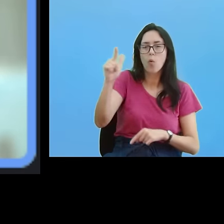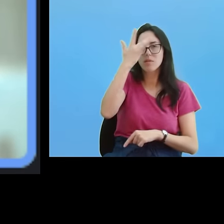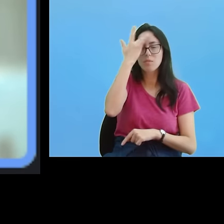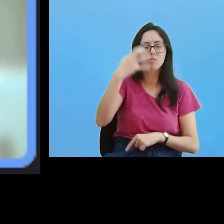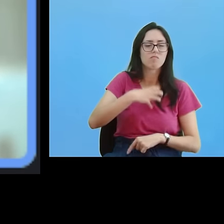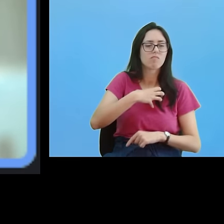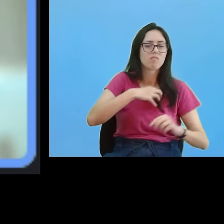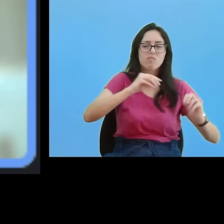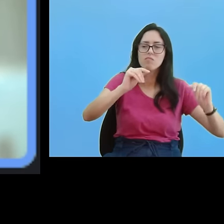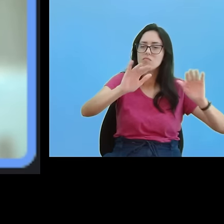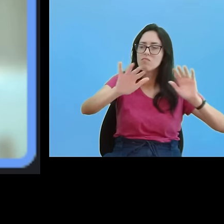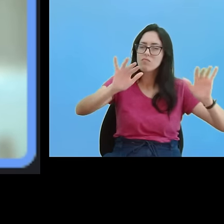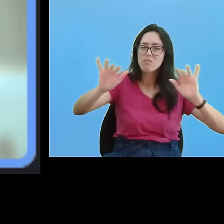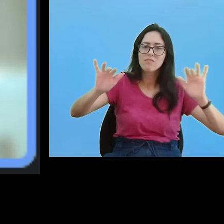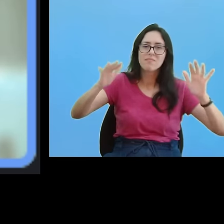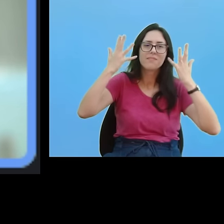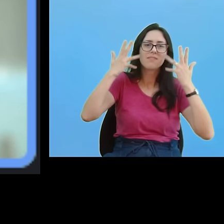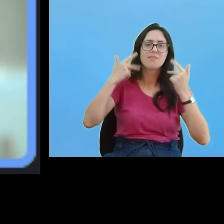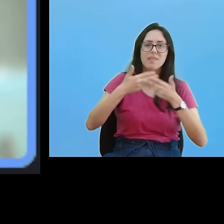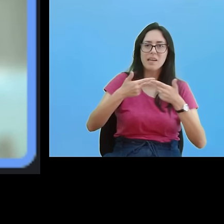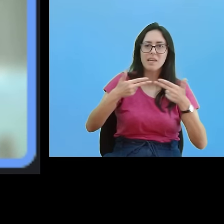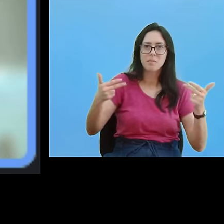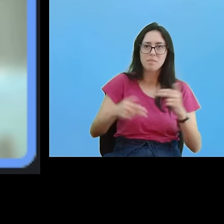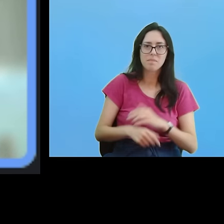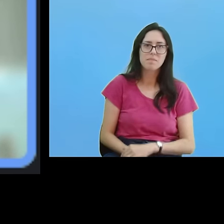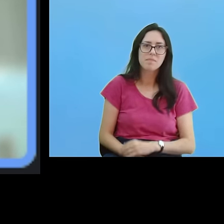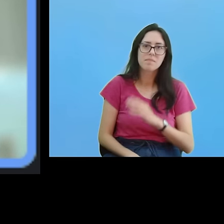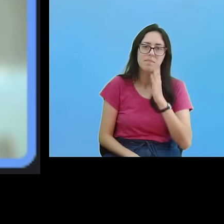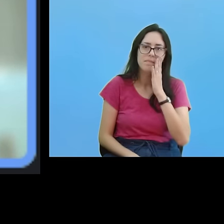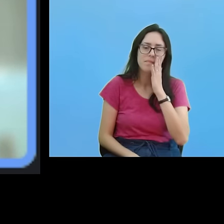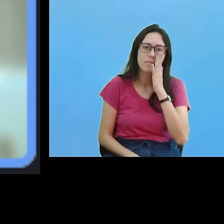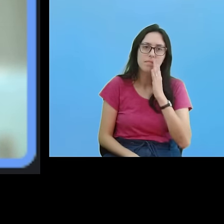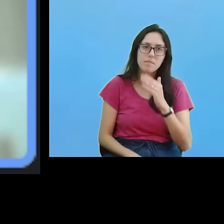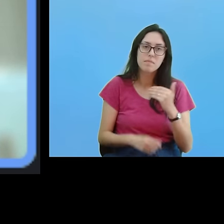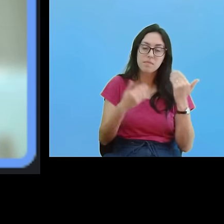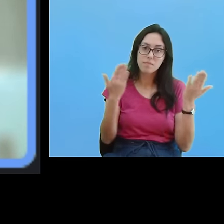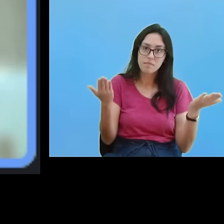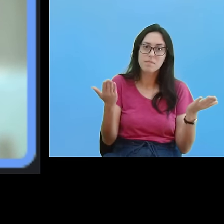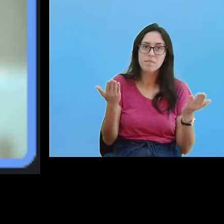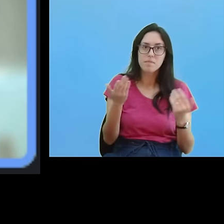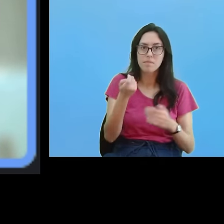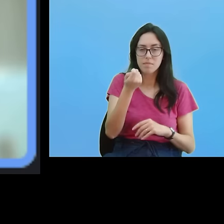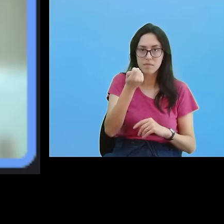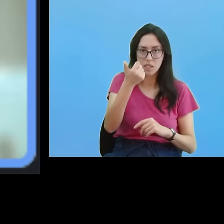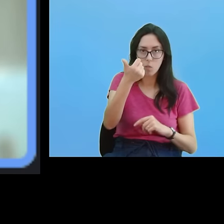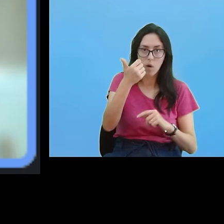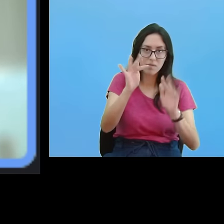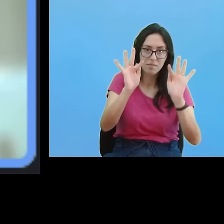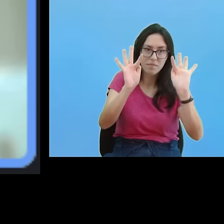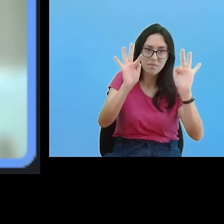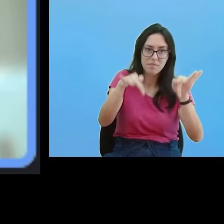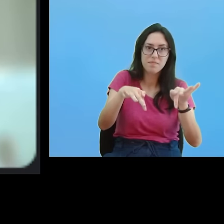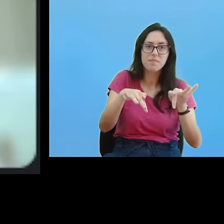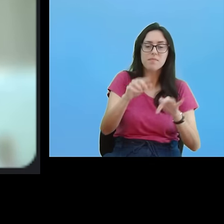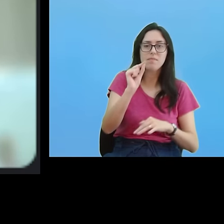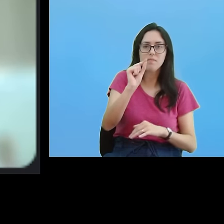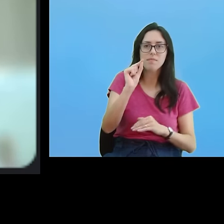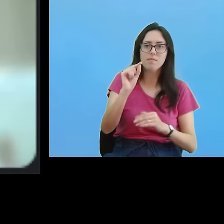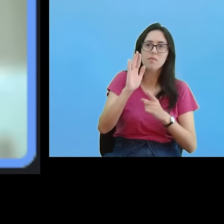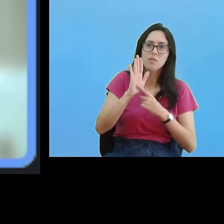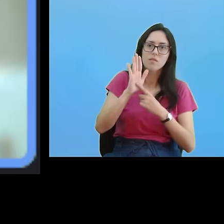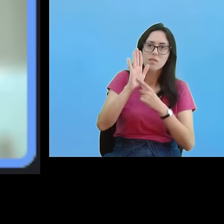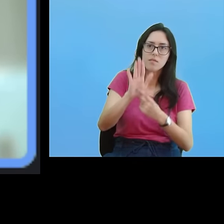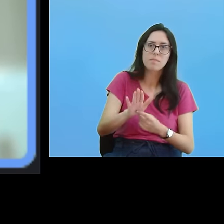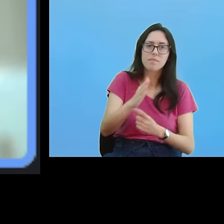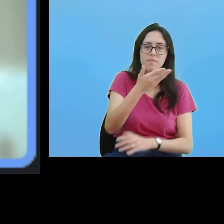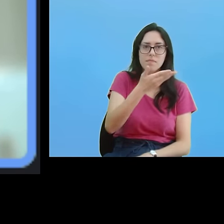animais empalhados. Bom, então aqui eu já estou me encaminhando, né, para as considerações finais, mostrando então agora